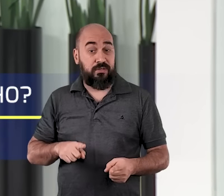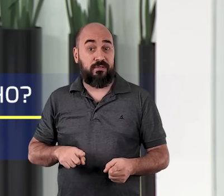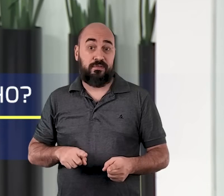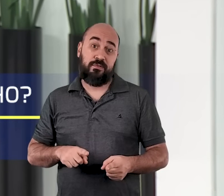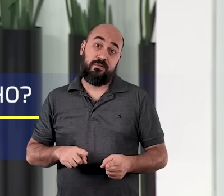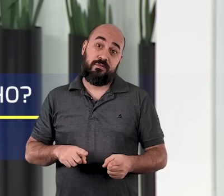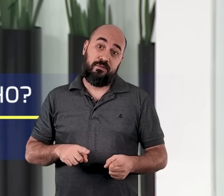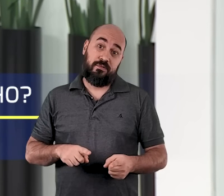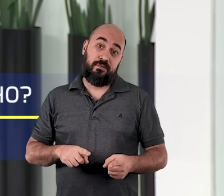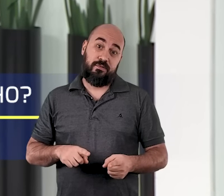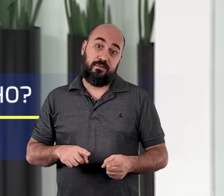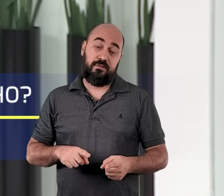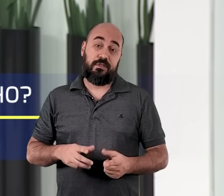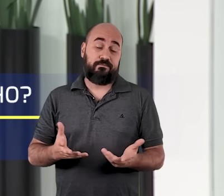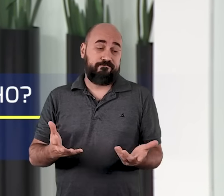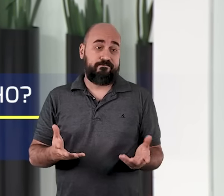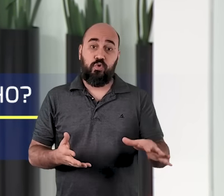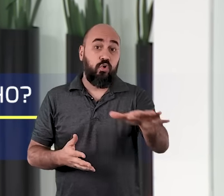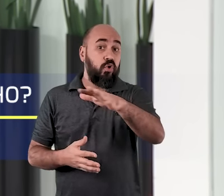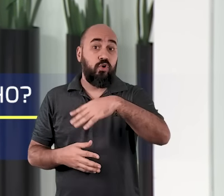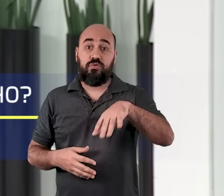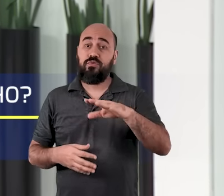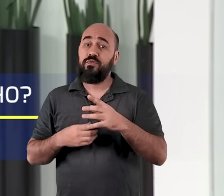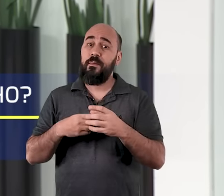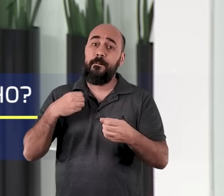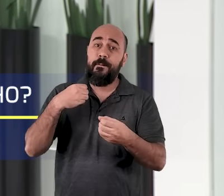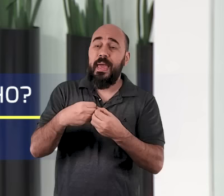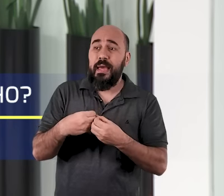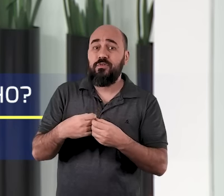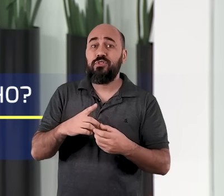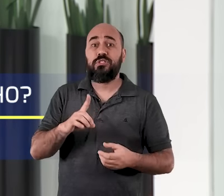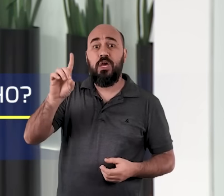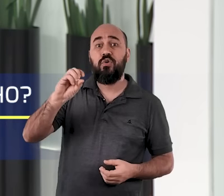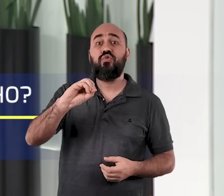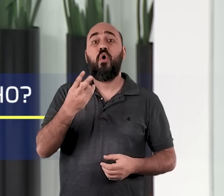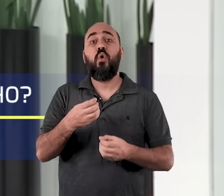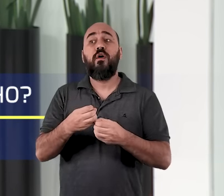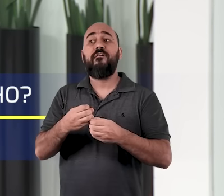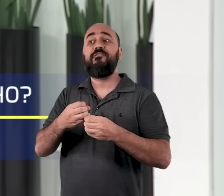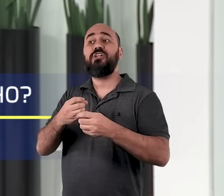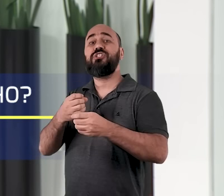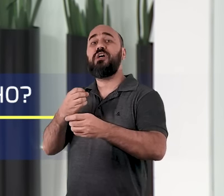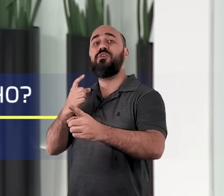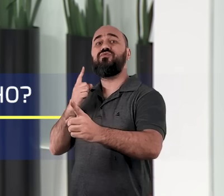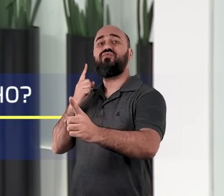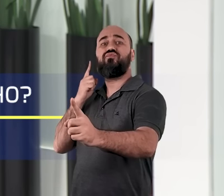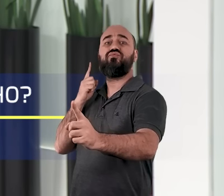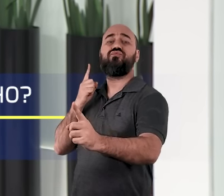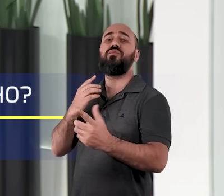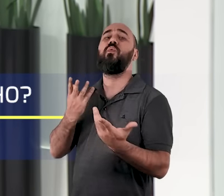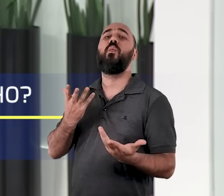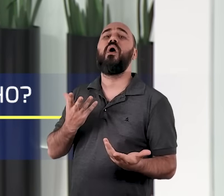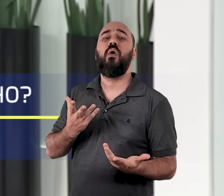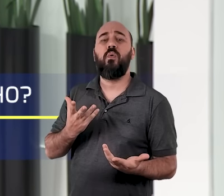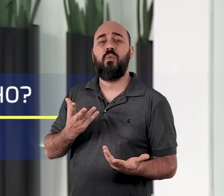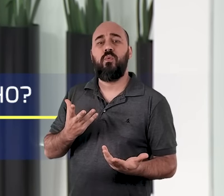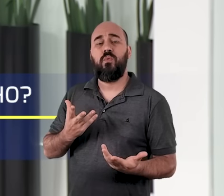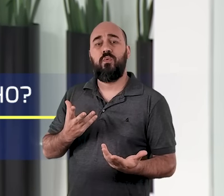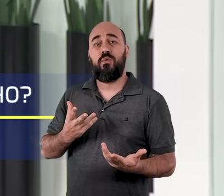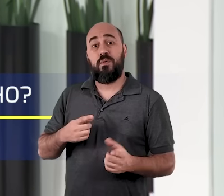estão cada dia se aproximando mais de Deus ou eles estão cada dia se afastando mais do Senhor. Essas